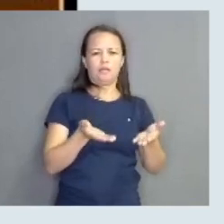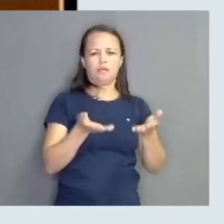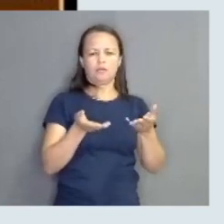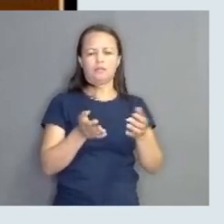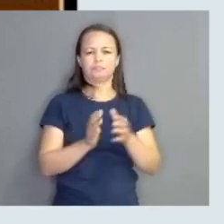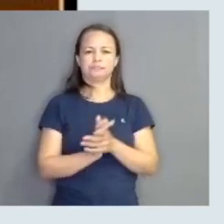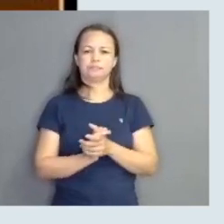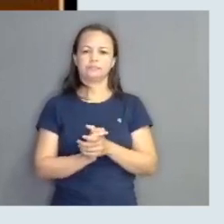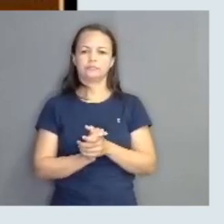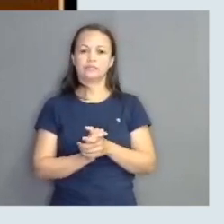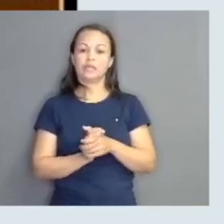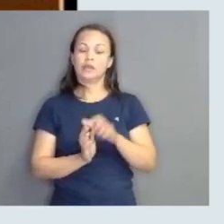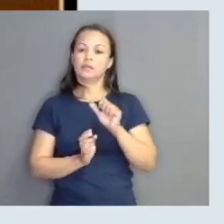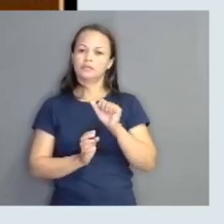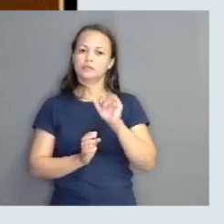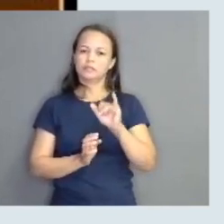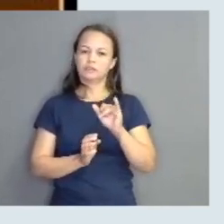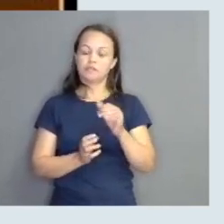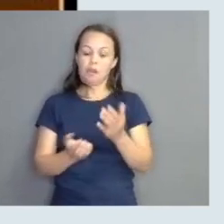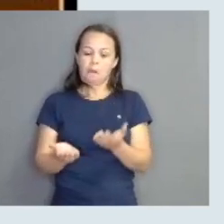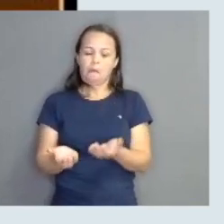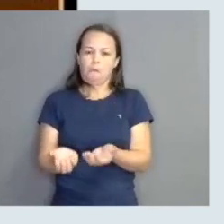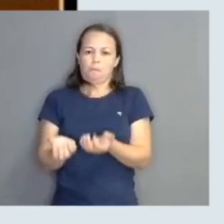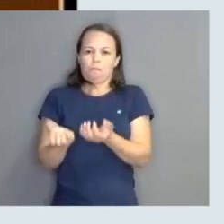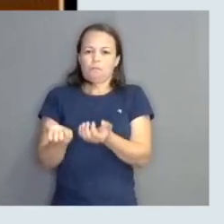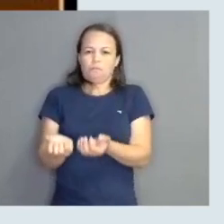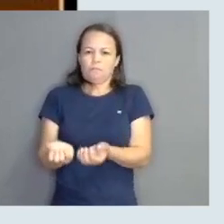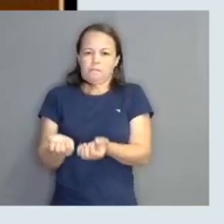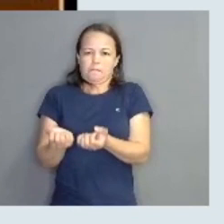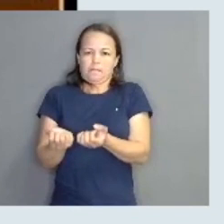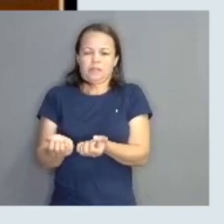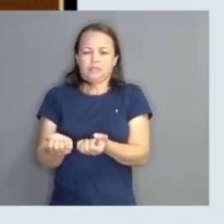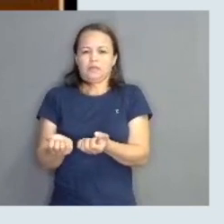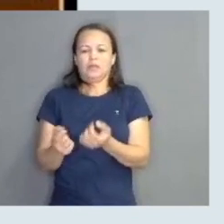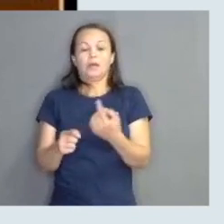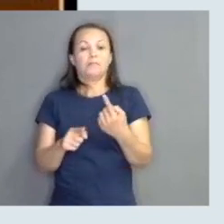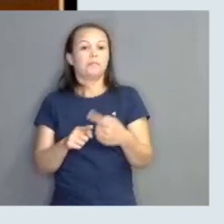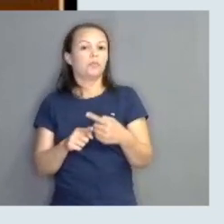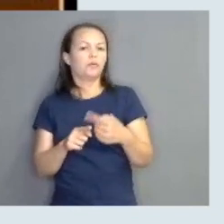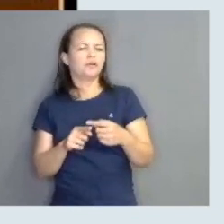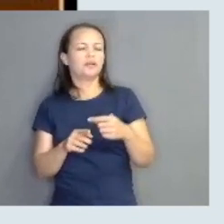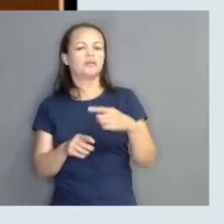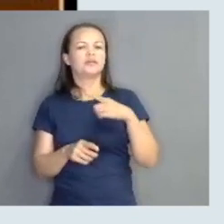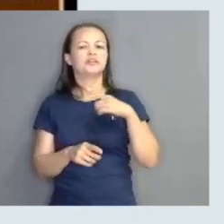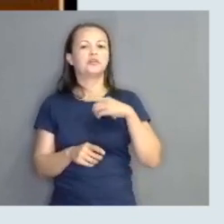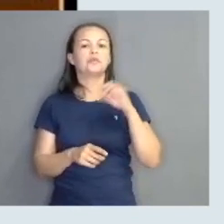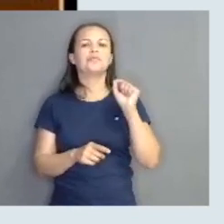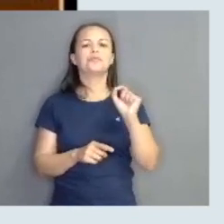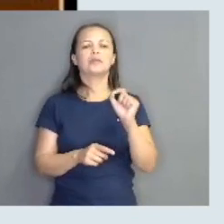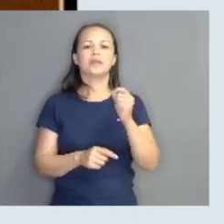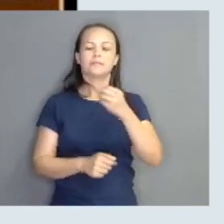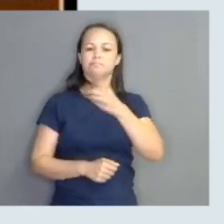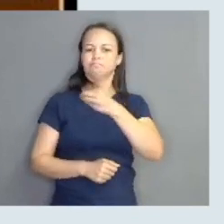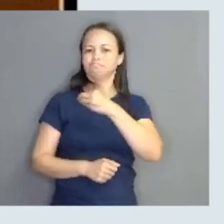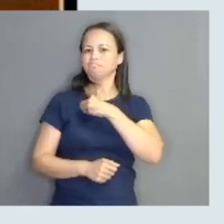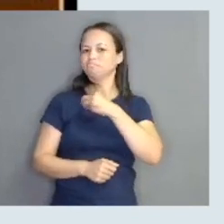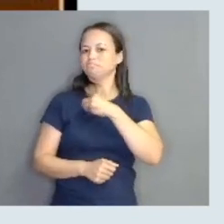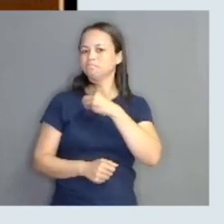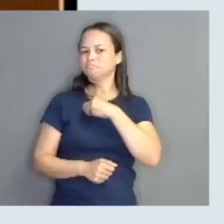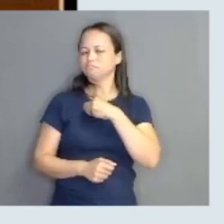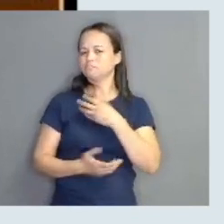Se tivesse mais pesado, é porque ele estava carregado de pecados. Ô, professor,